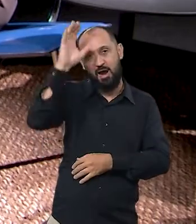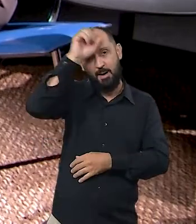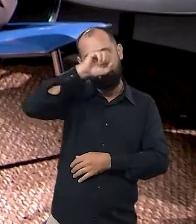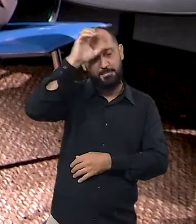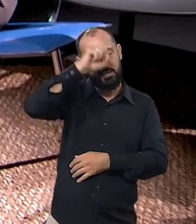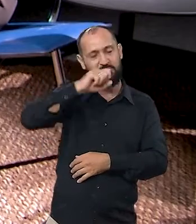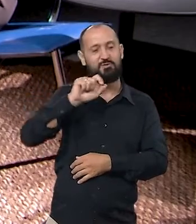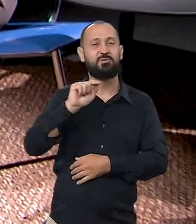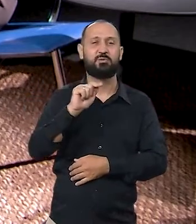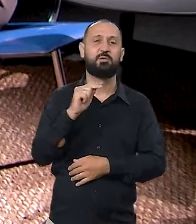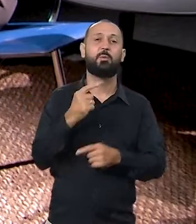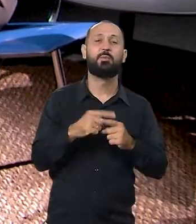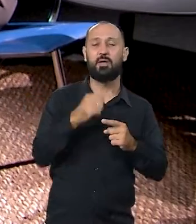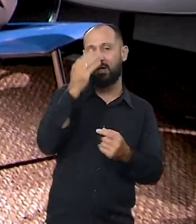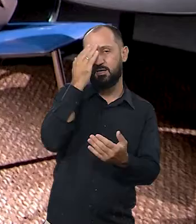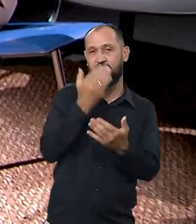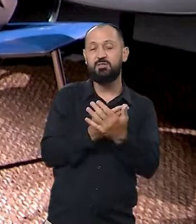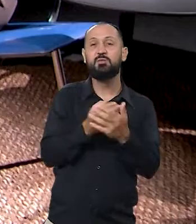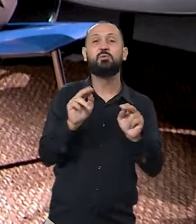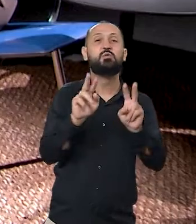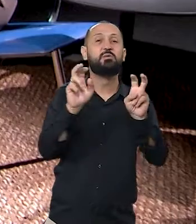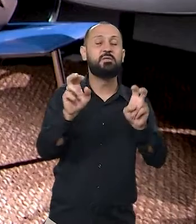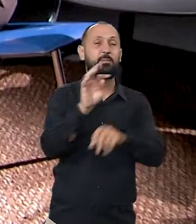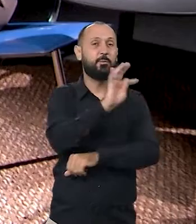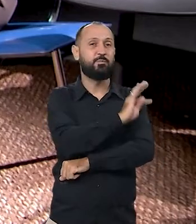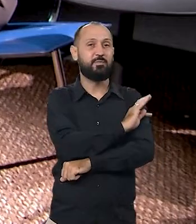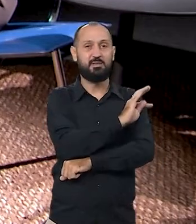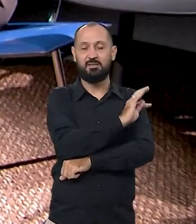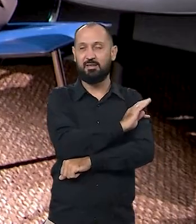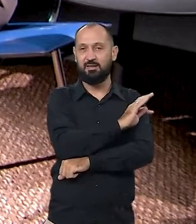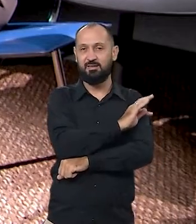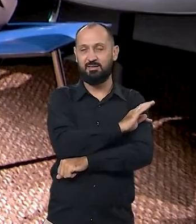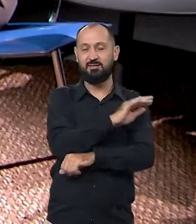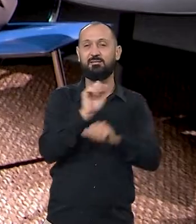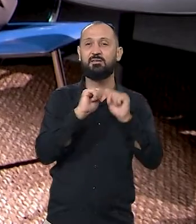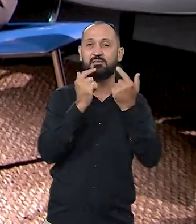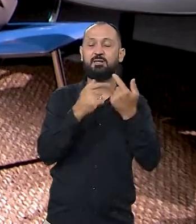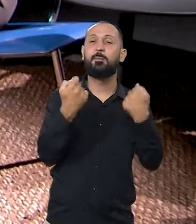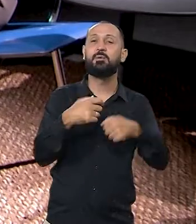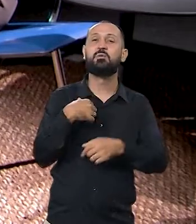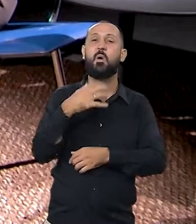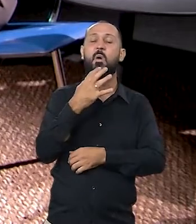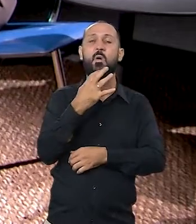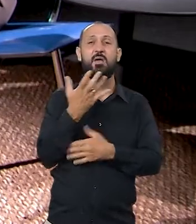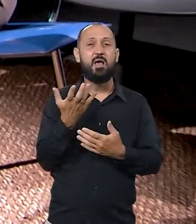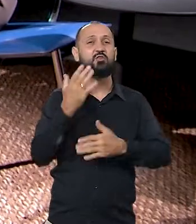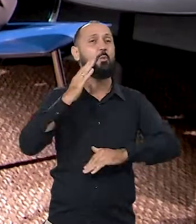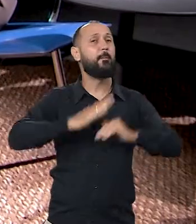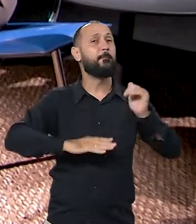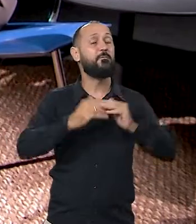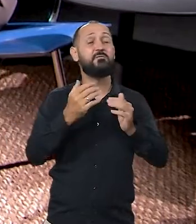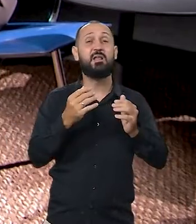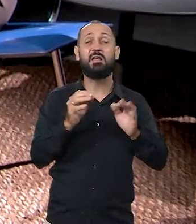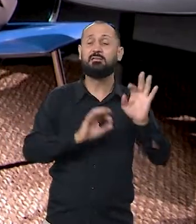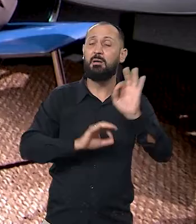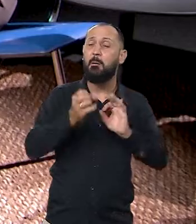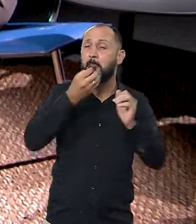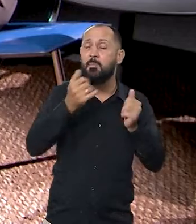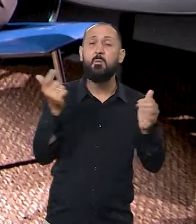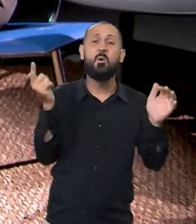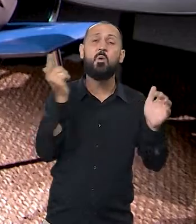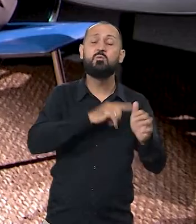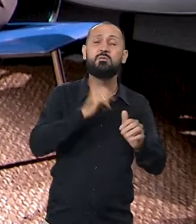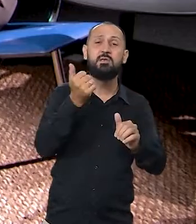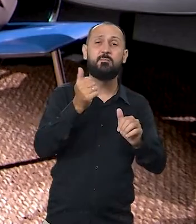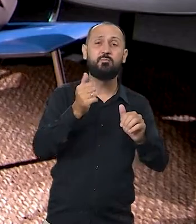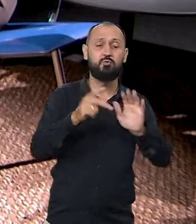muito, porque eu acredito que essa questão técnica na Alemes, a gente precisa de conhecimento de profissionais preparados para analisar os